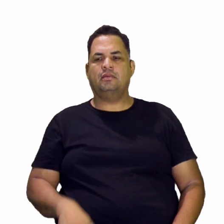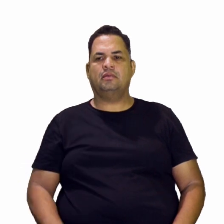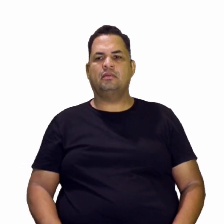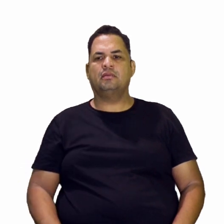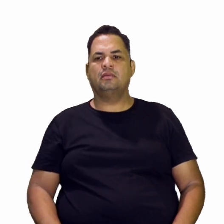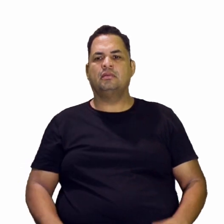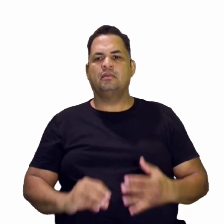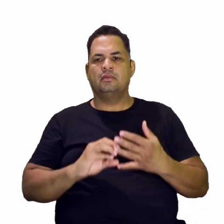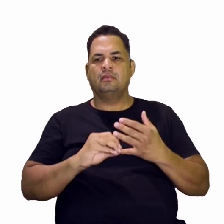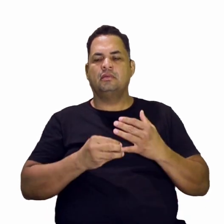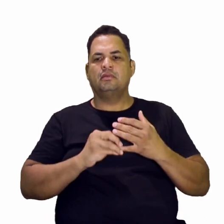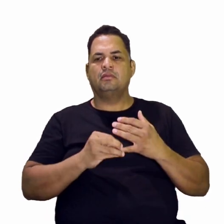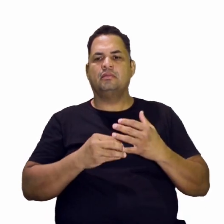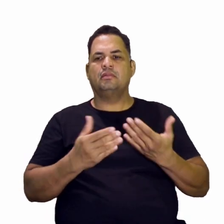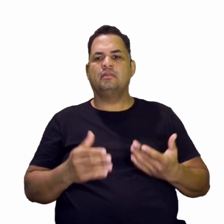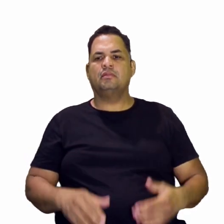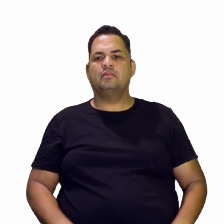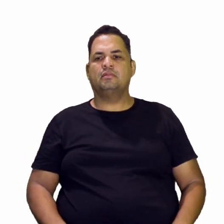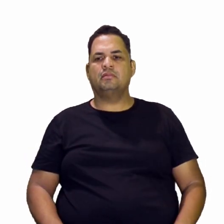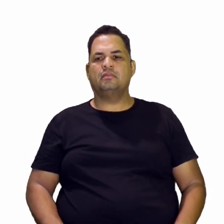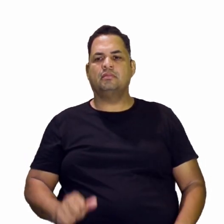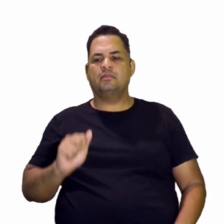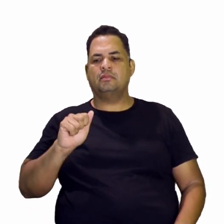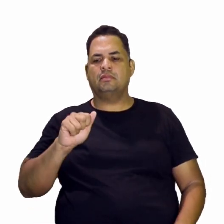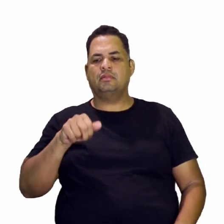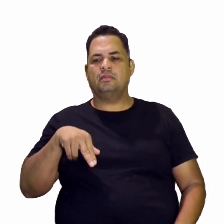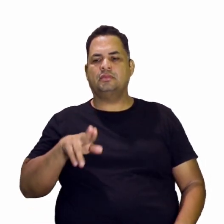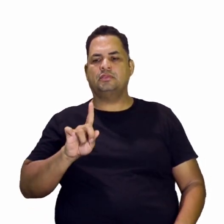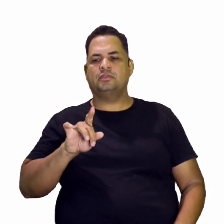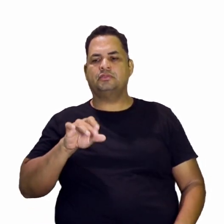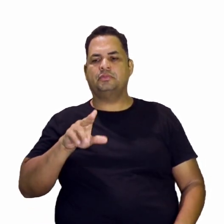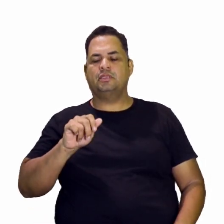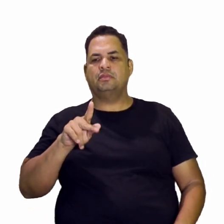E o feijão, prof, é uma angiosperma.